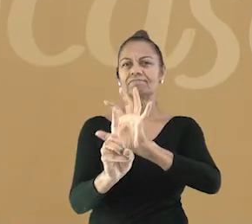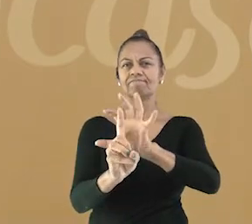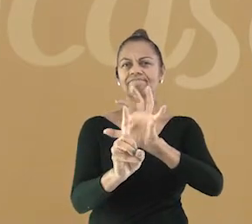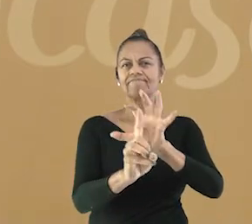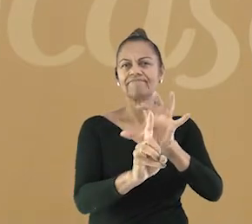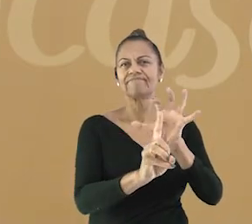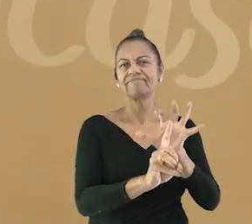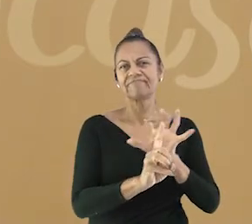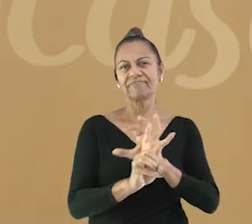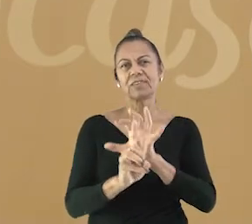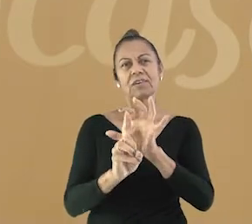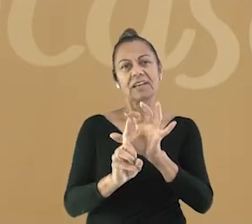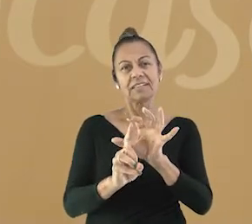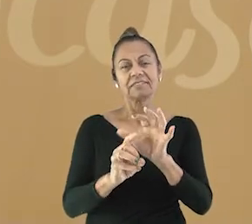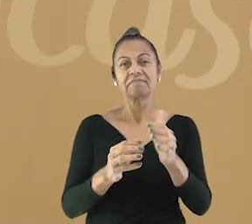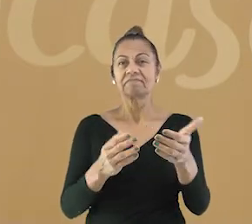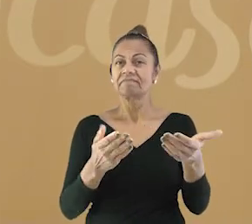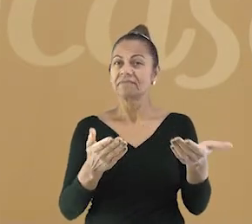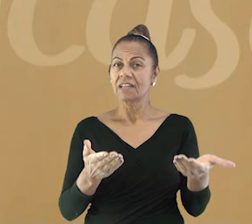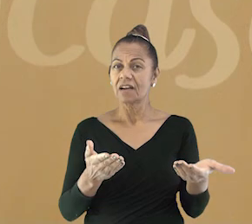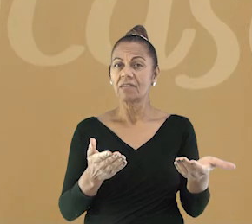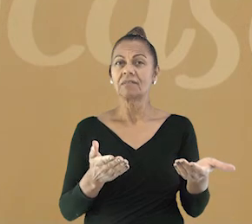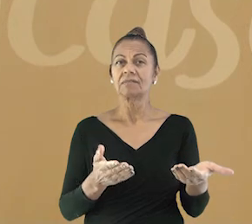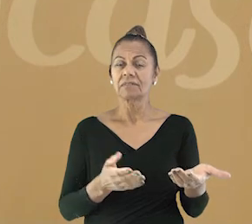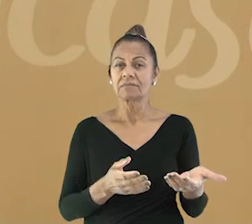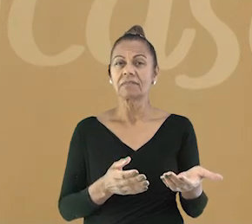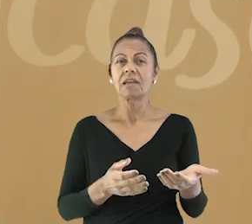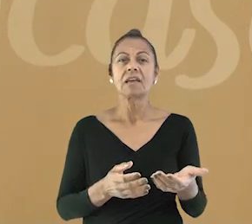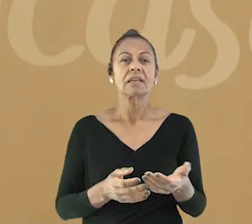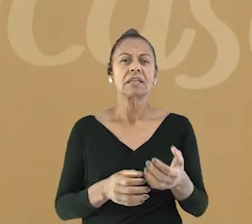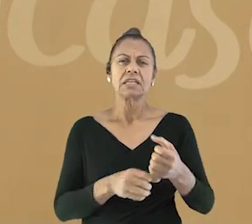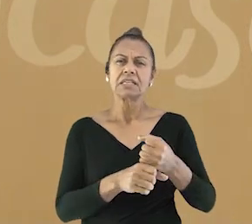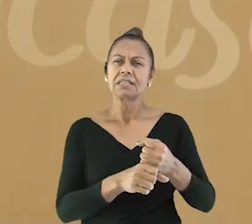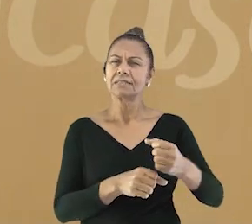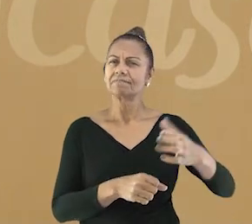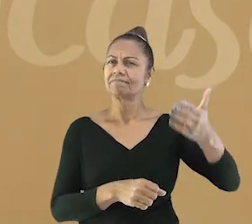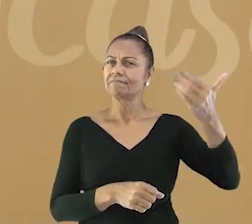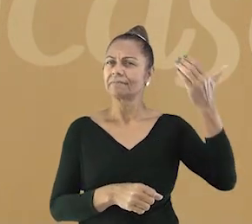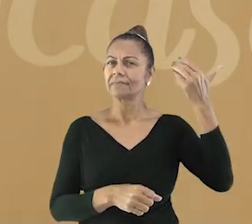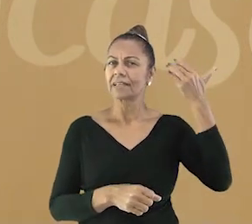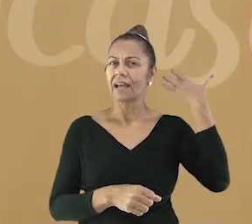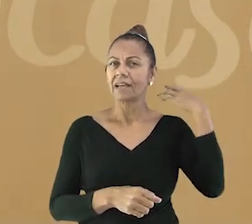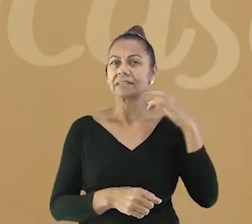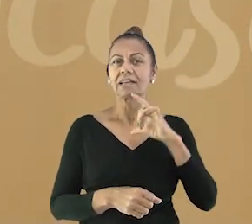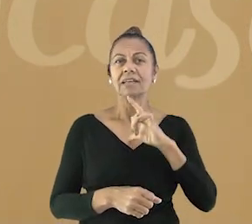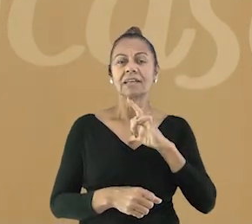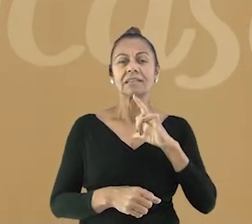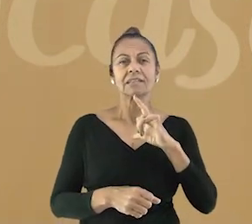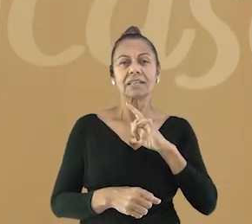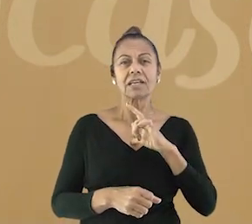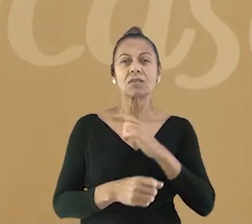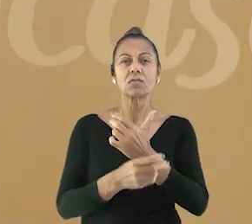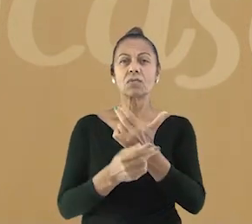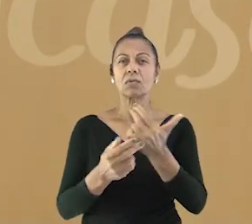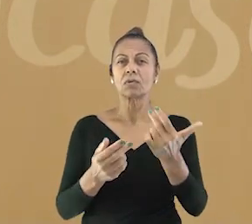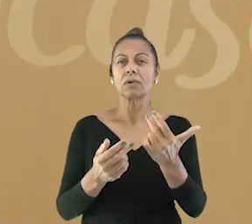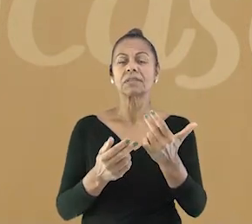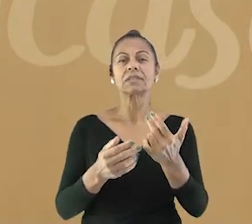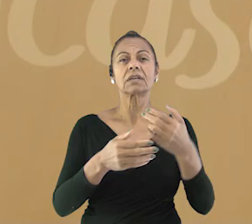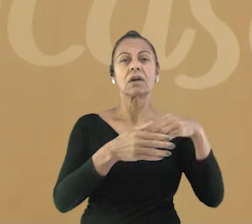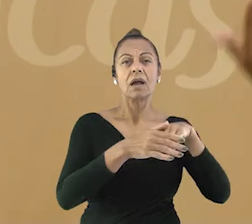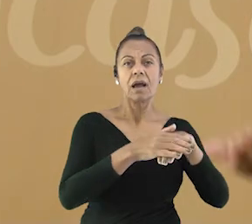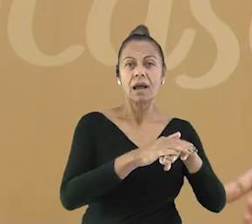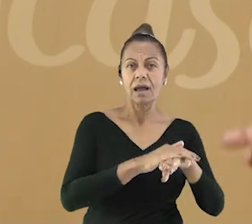estado, há muitos e muitos anos atrás, é que existem tantas coisas que são hábitos em um lugar, mas que não